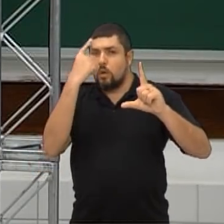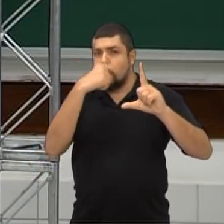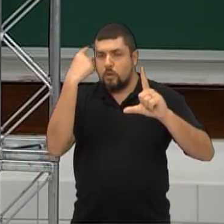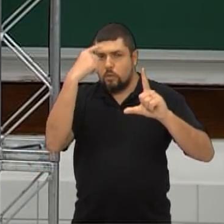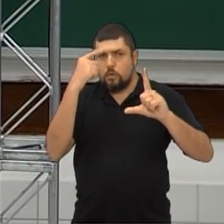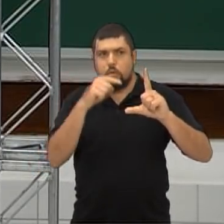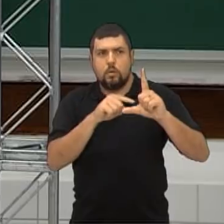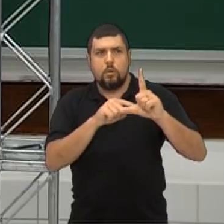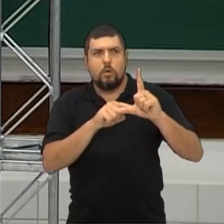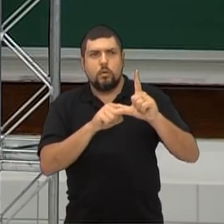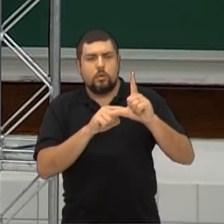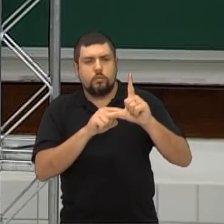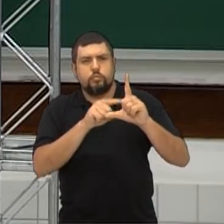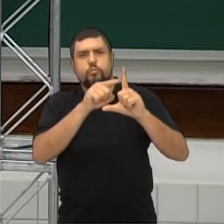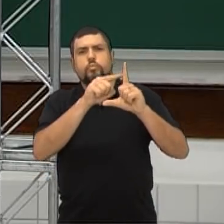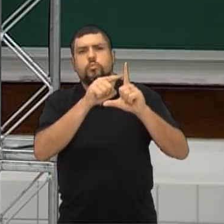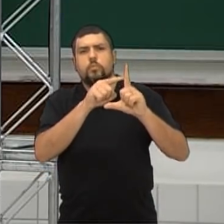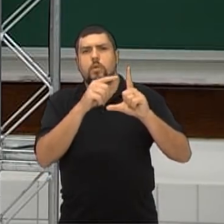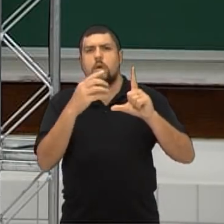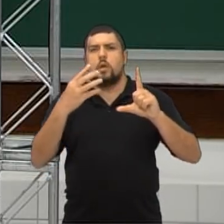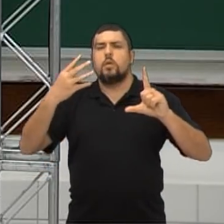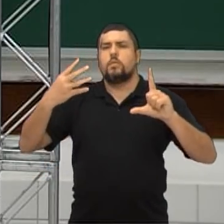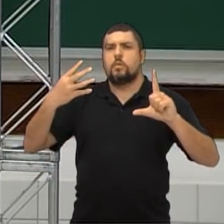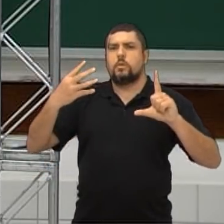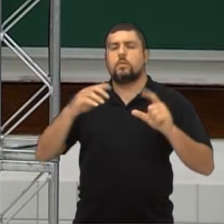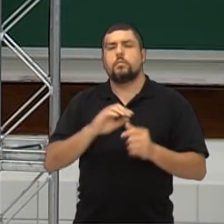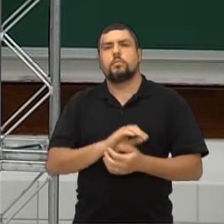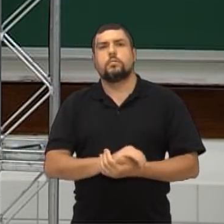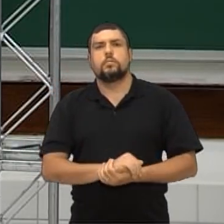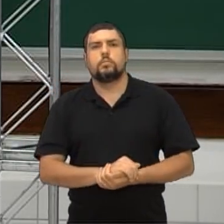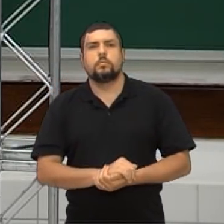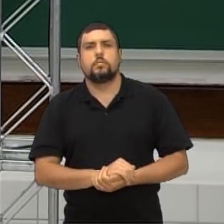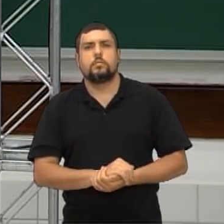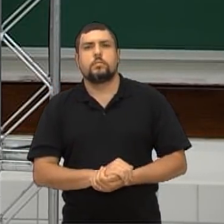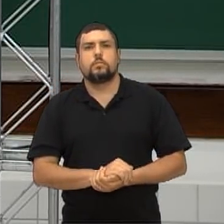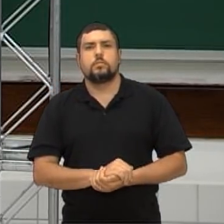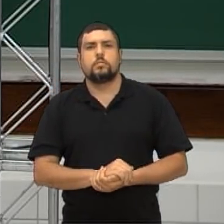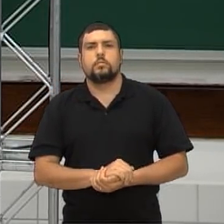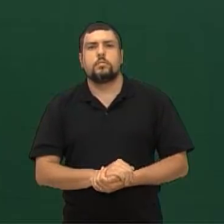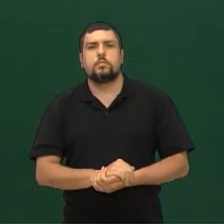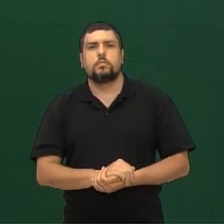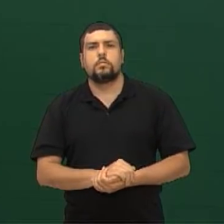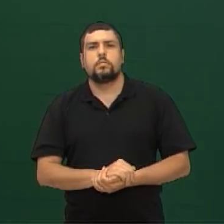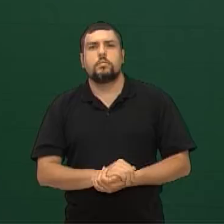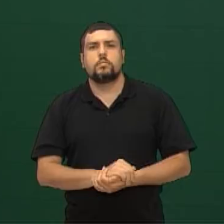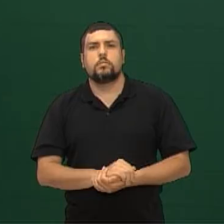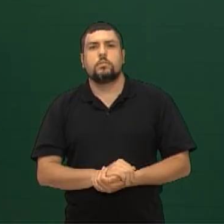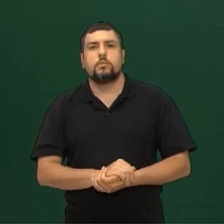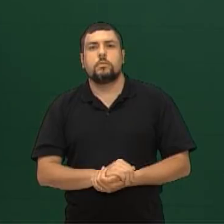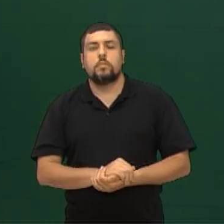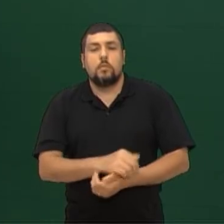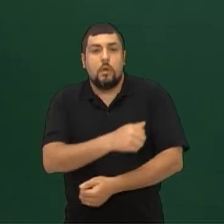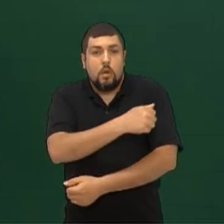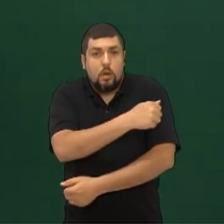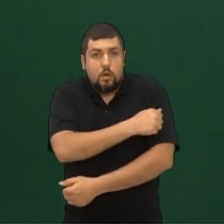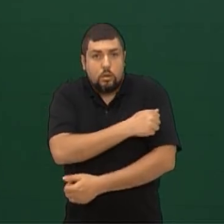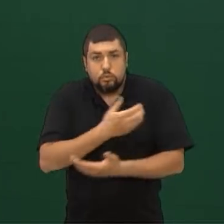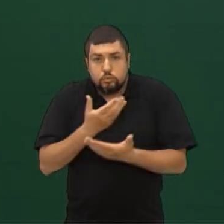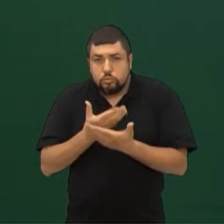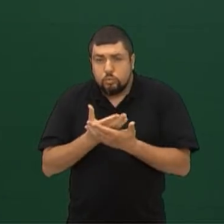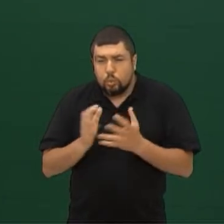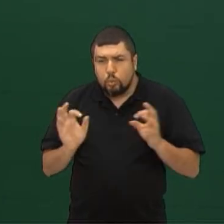40. Então, nota 40, um aluno que não estudou nada, 0